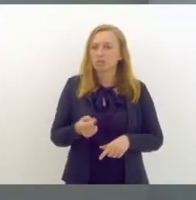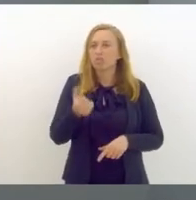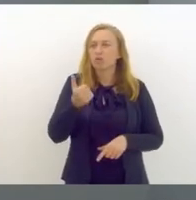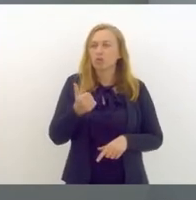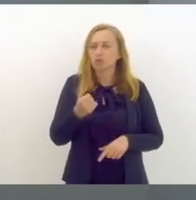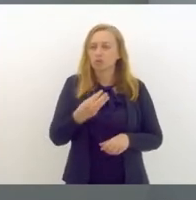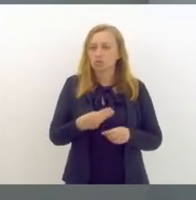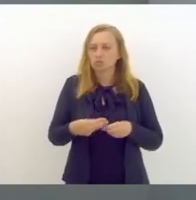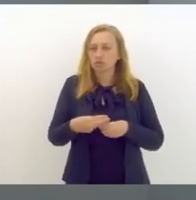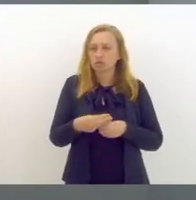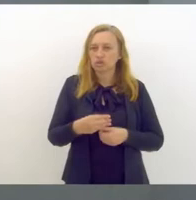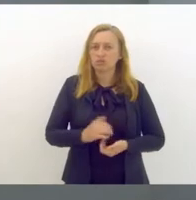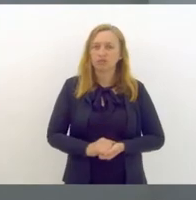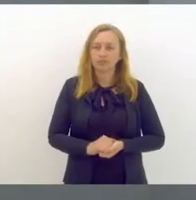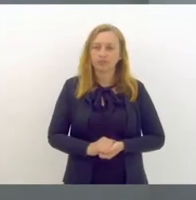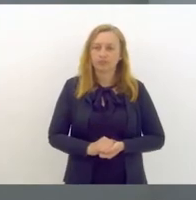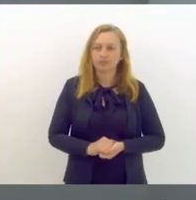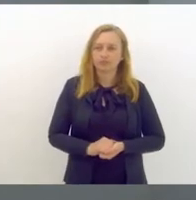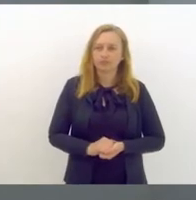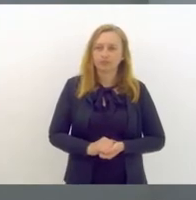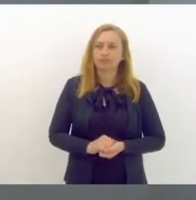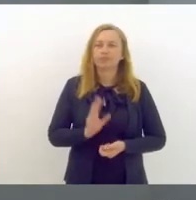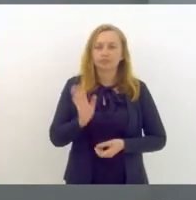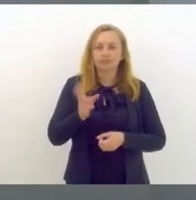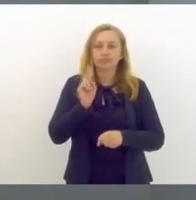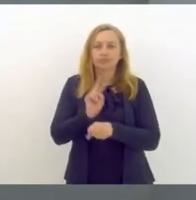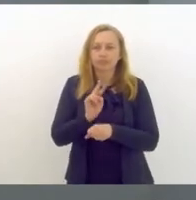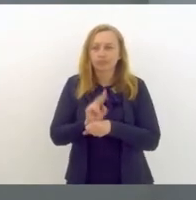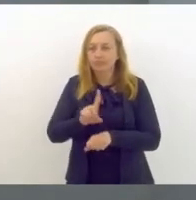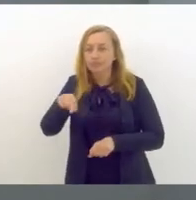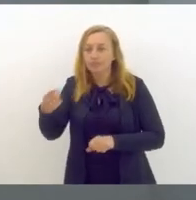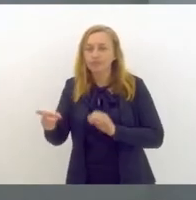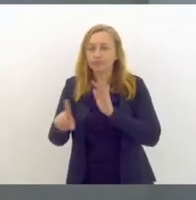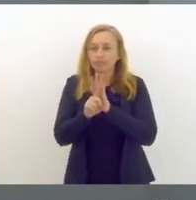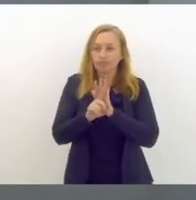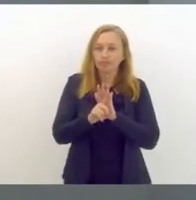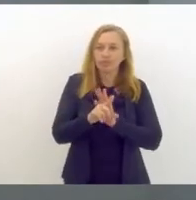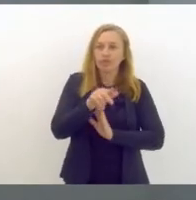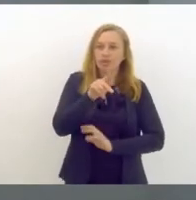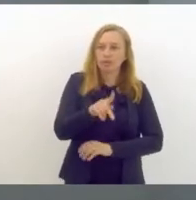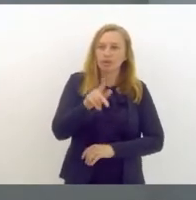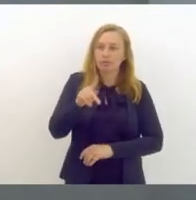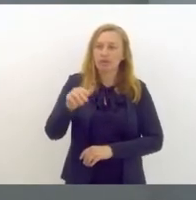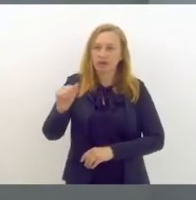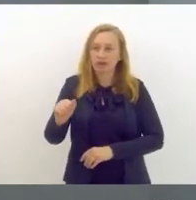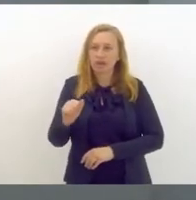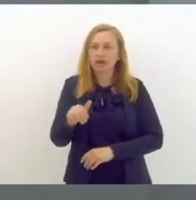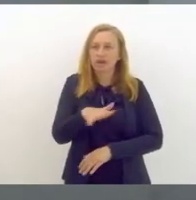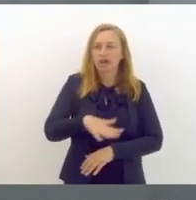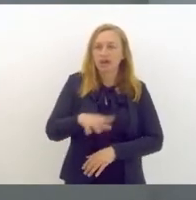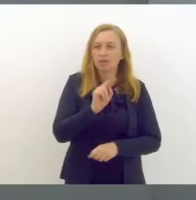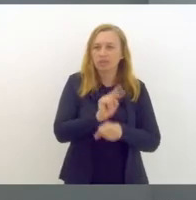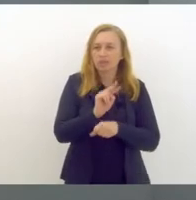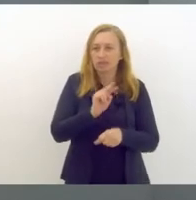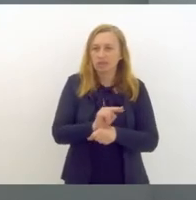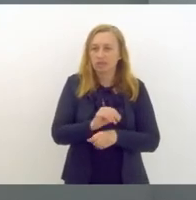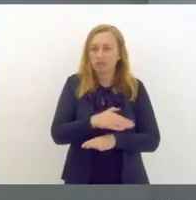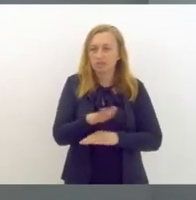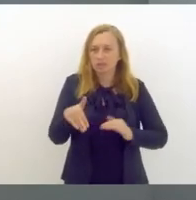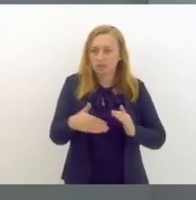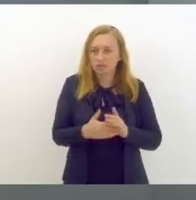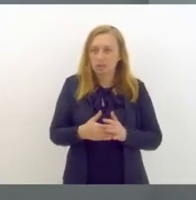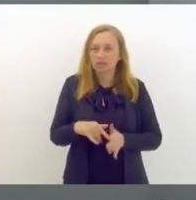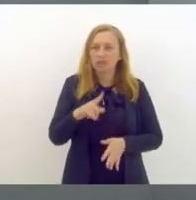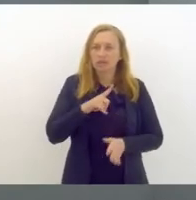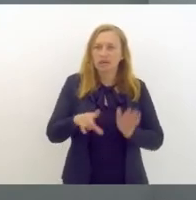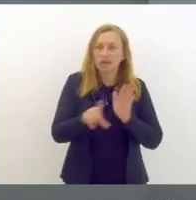municípios. E já é protegido por outras leis. Você tem a APP, Área de Preservação Permanente, você tem a Lei da Mata Atlântica, que